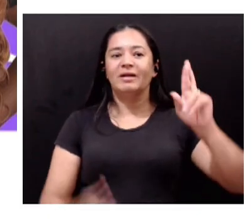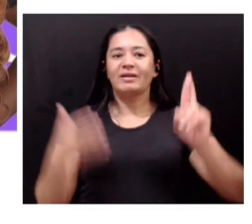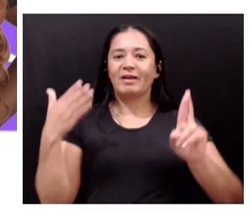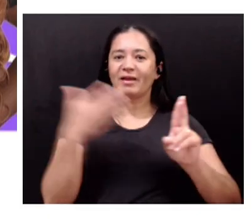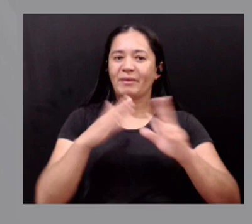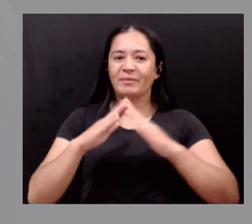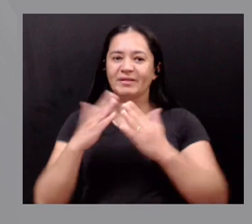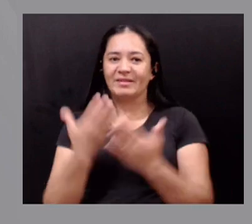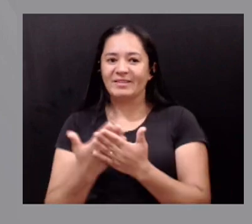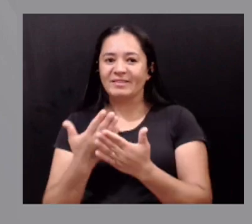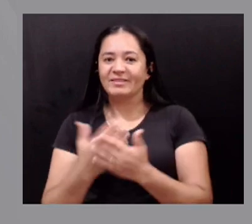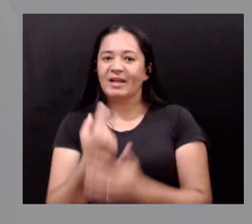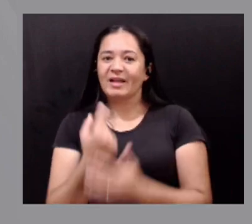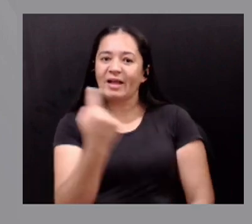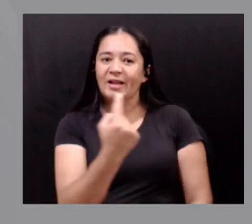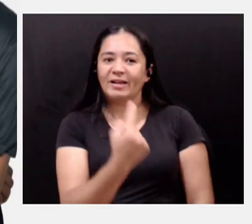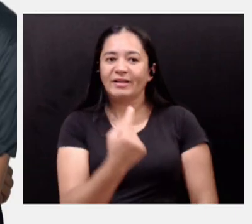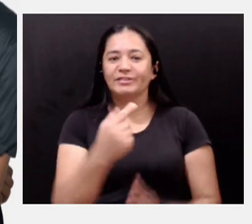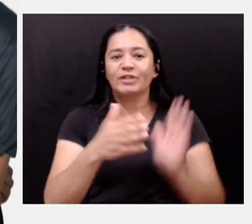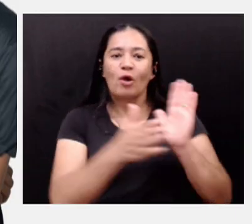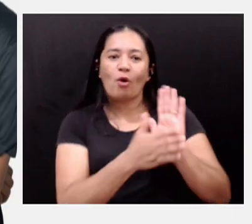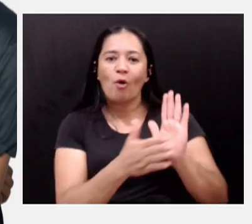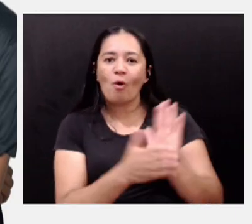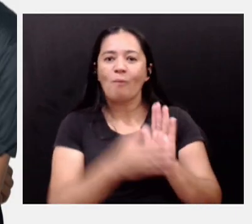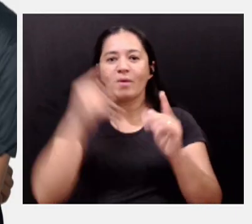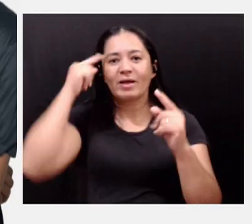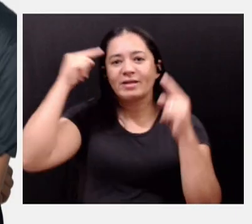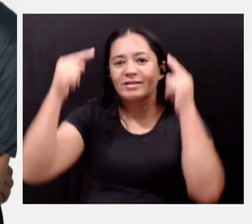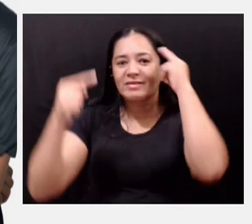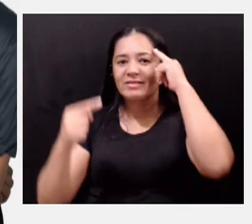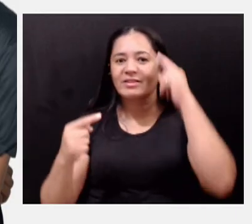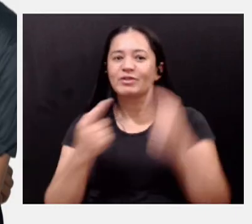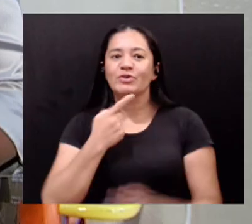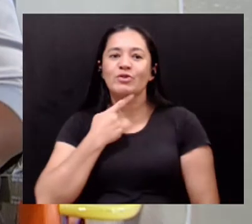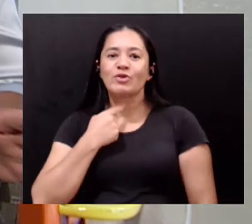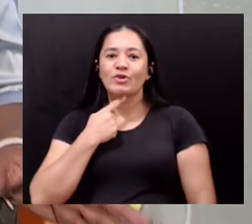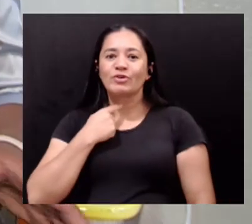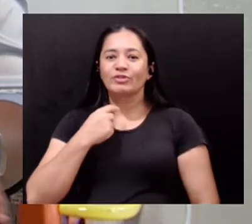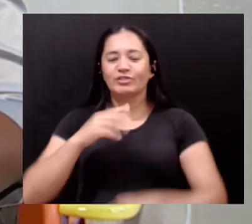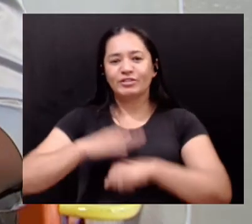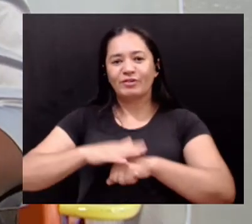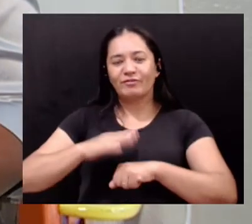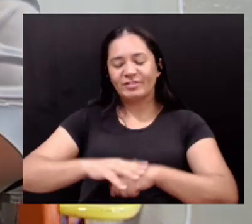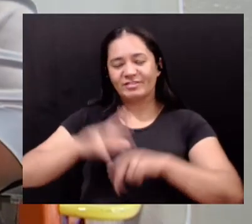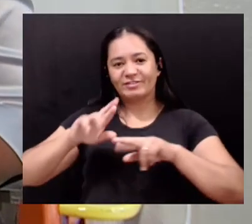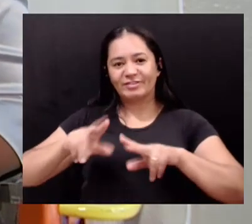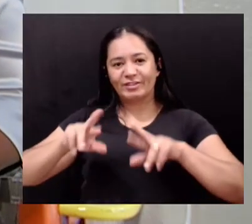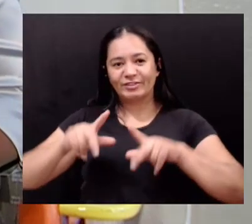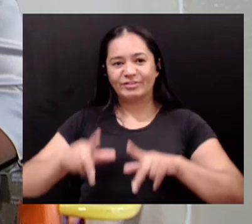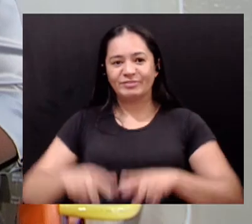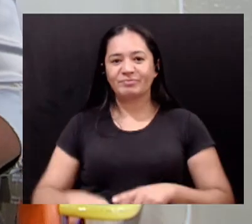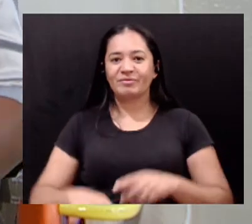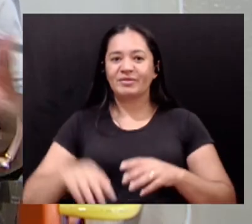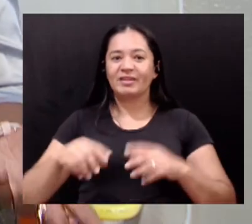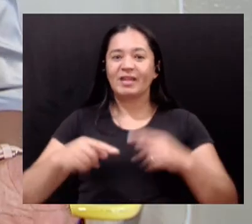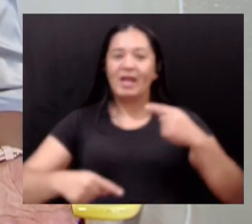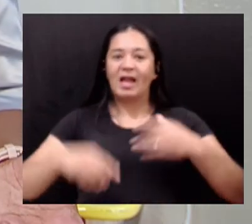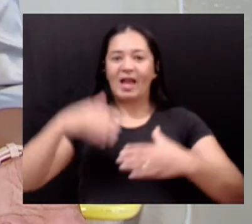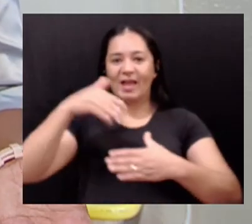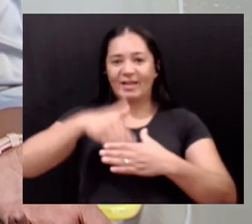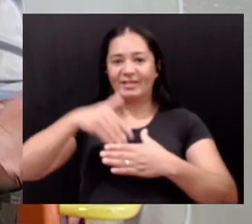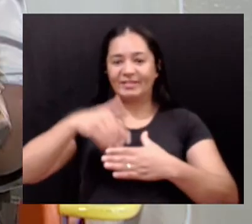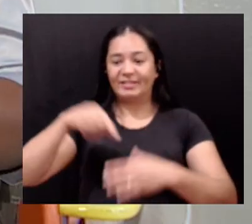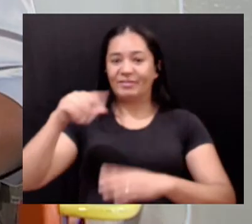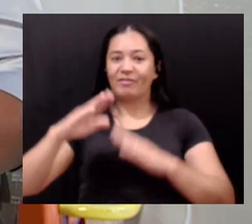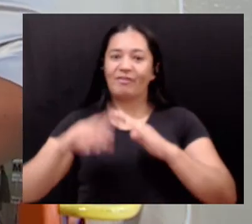um com propostas, ideias e o desejo de fazer a diferença. A eleição é realizada aqui na escola. A